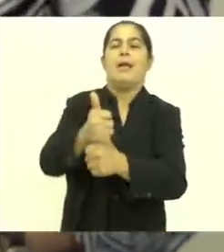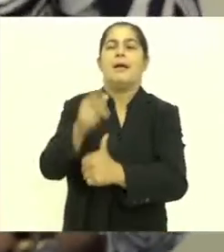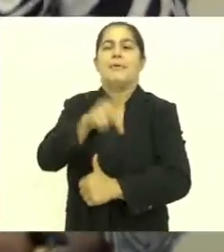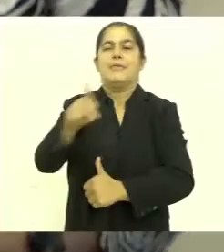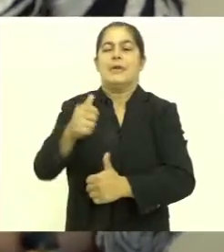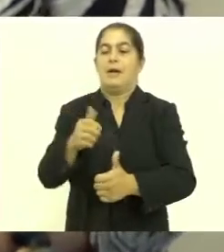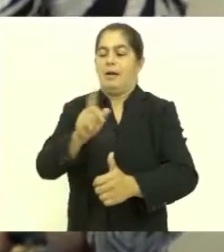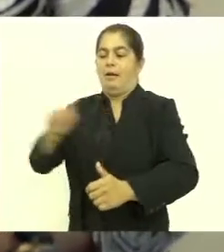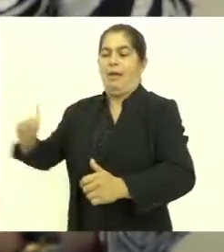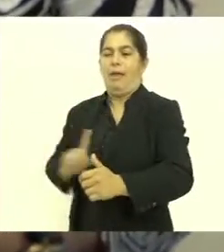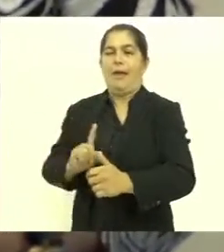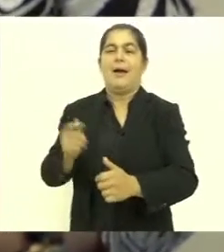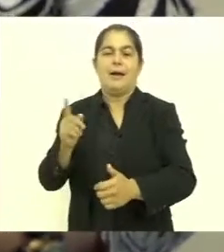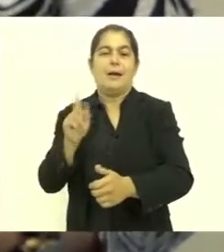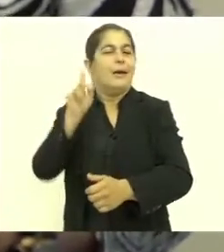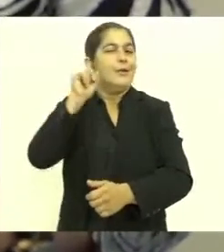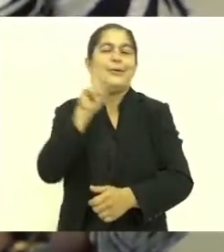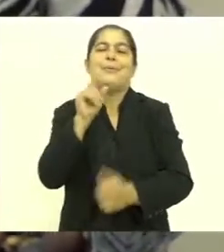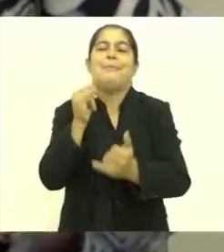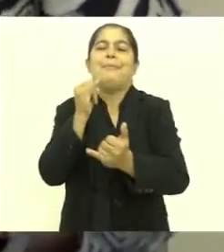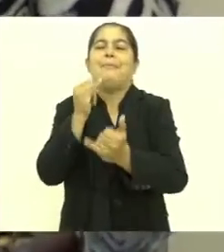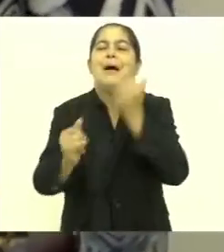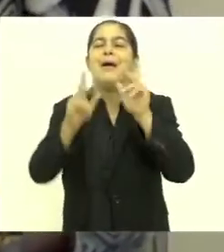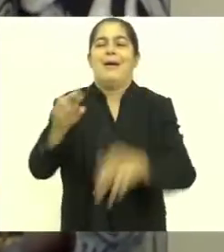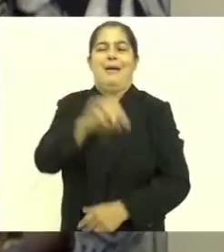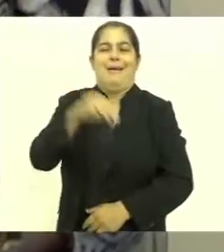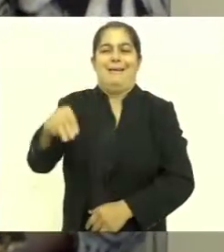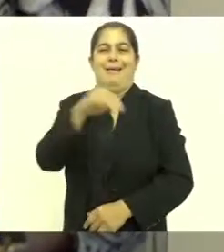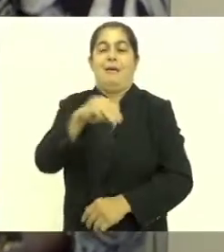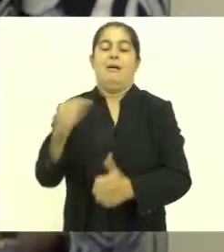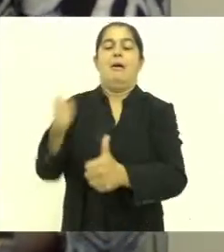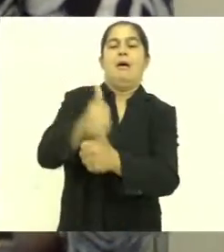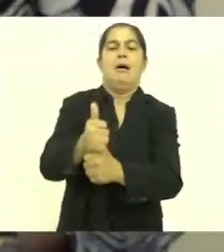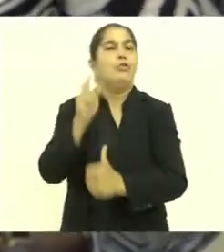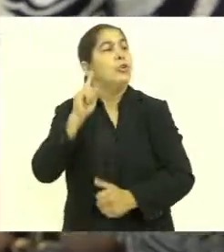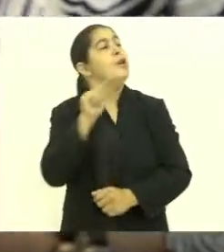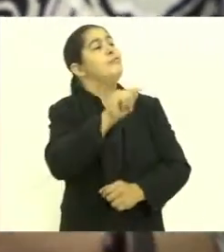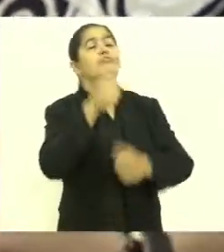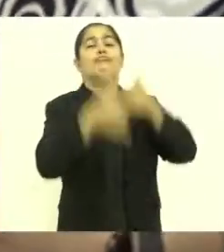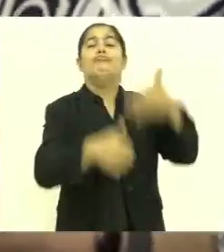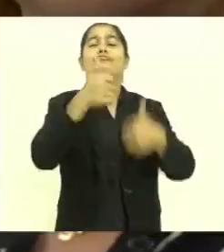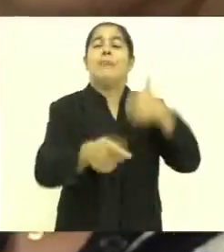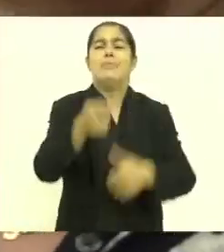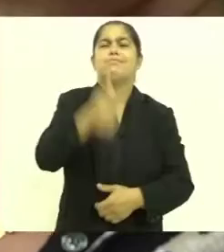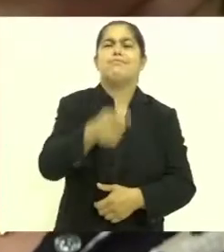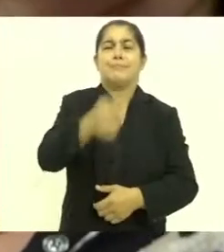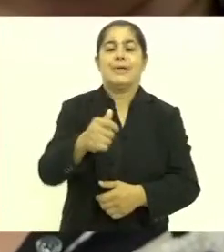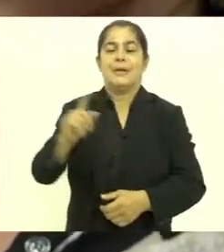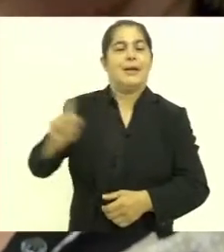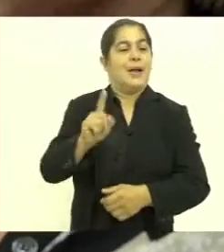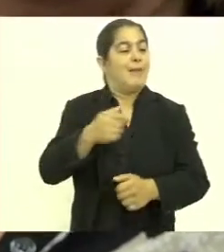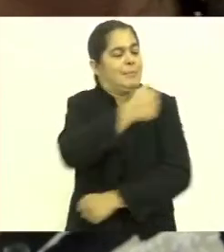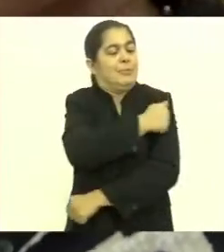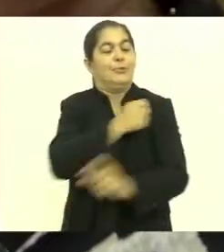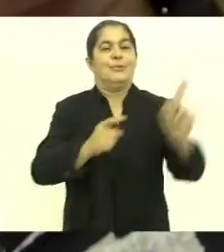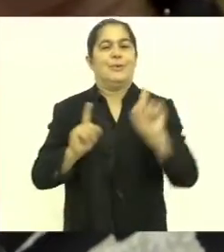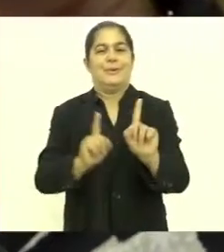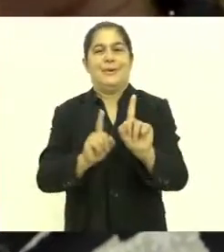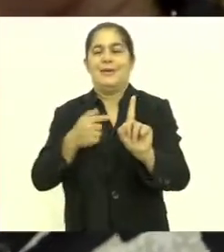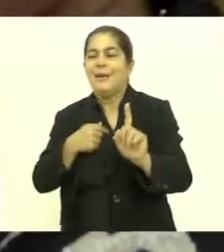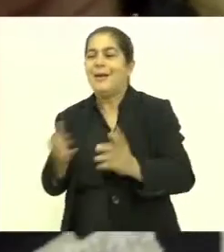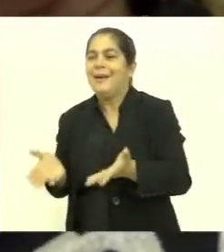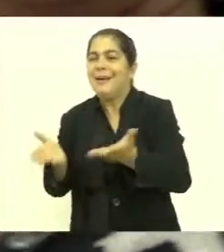a ser professor no meu lugar, ele fica no lugar do professor e o aluno que vem é